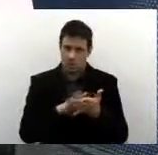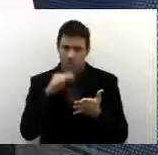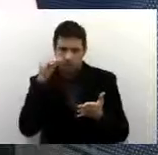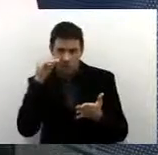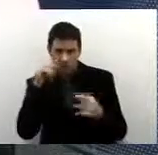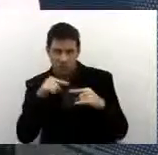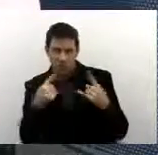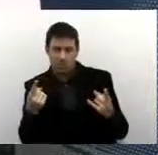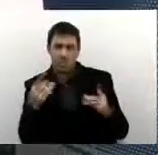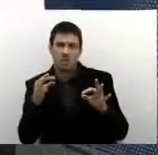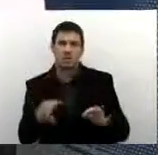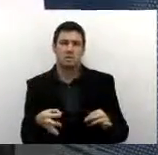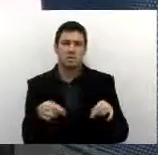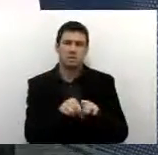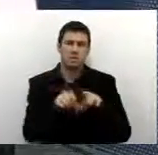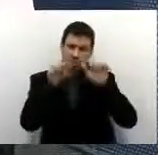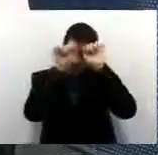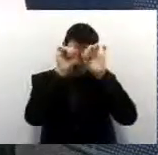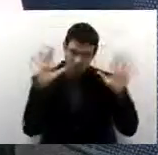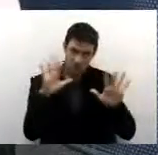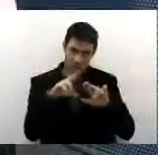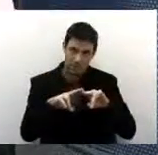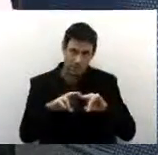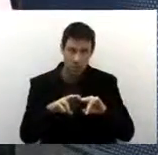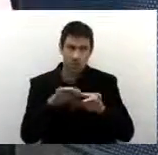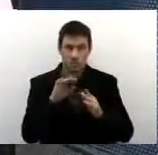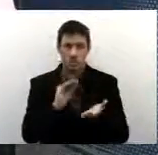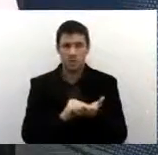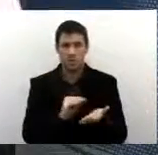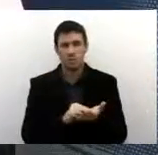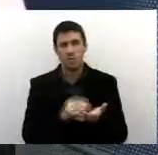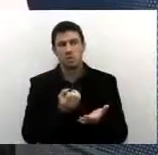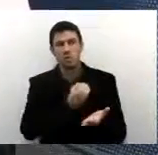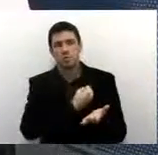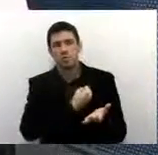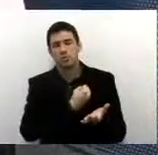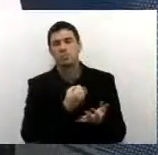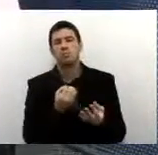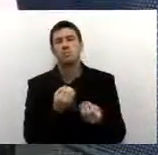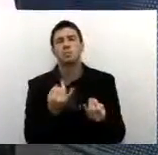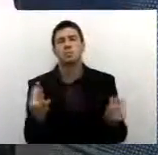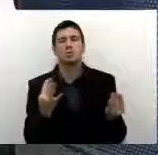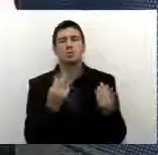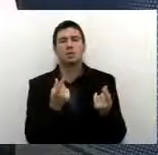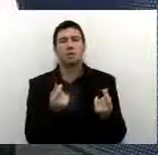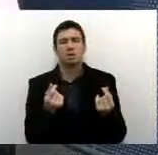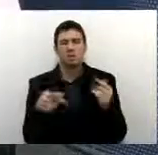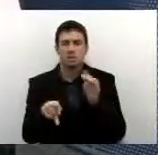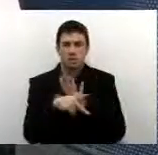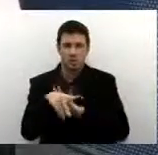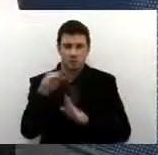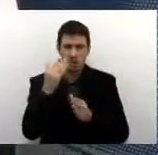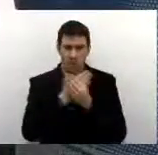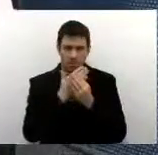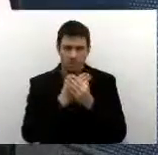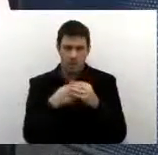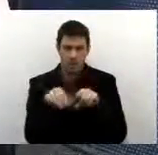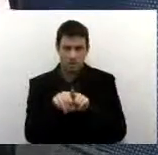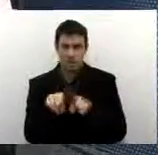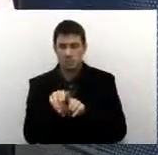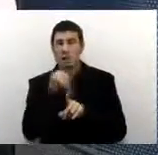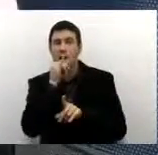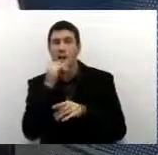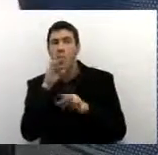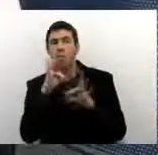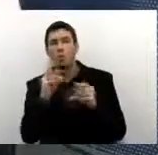averiguada, mas sim sendo esclarecida, porque são muitos números, é muito dinheiro que existe nessas pastas, então nada melhor do que o